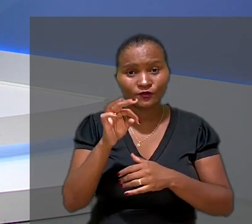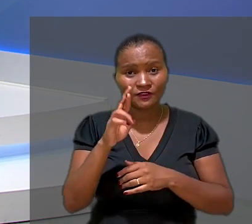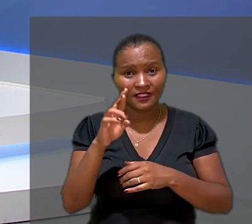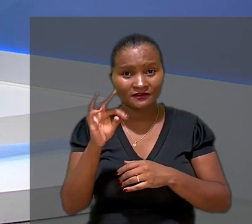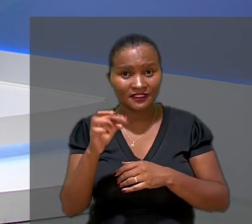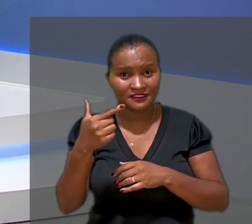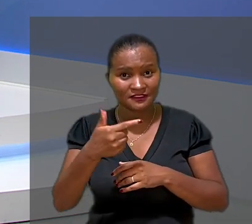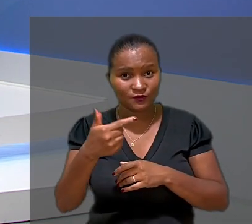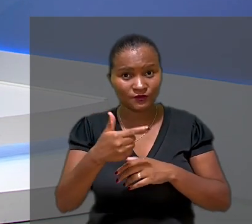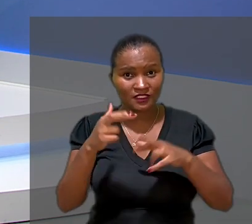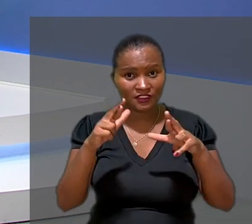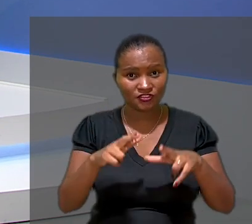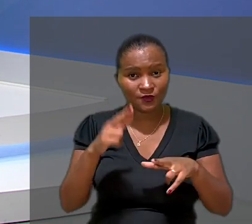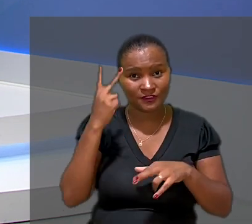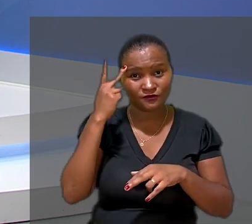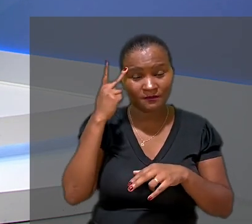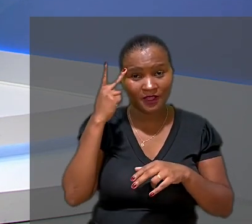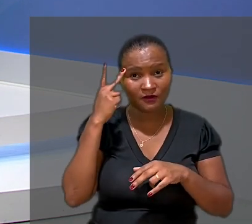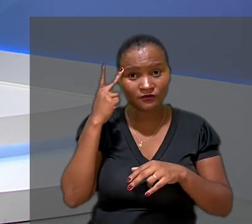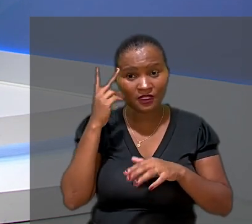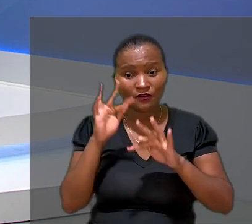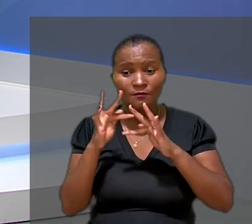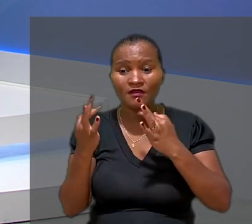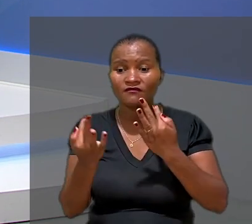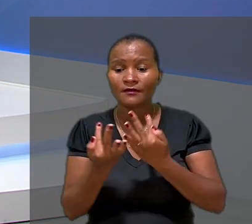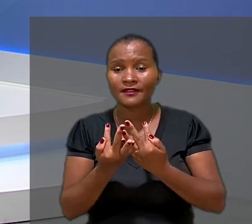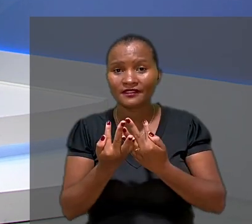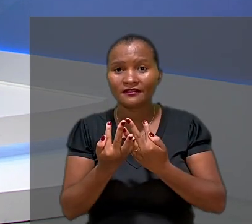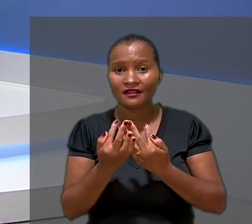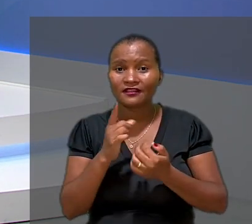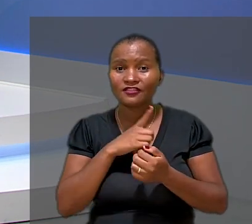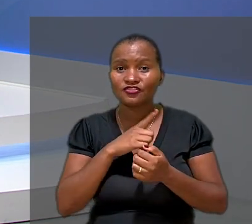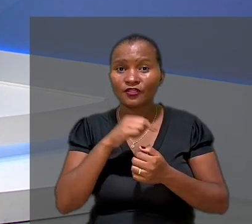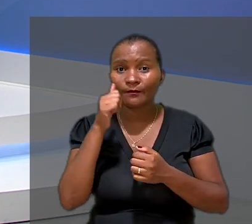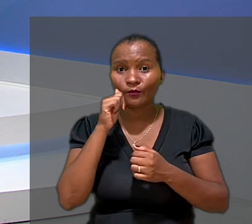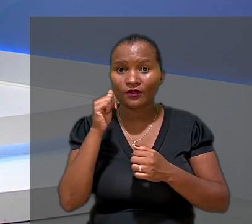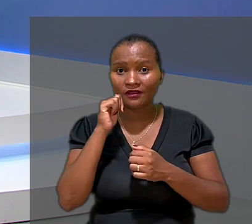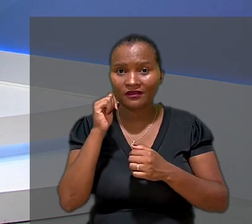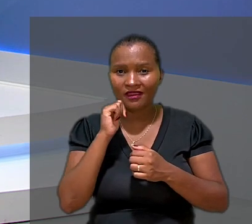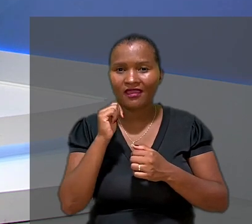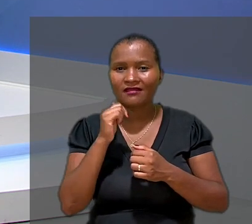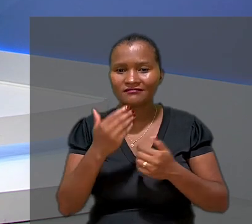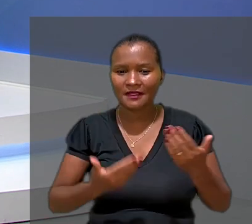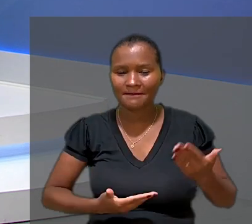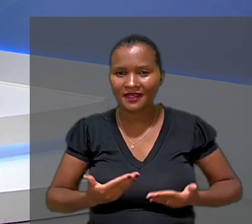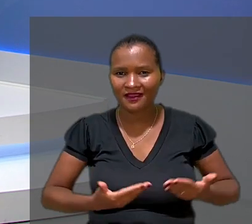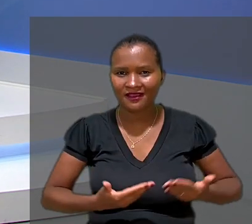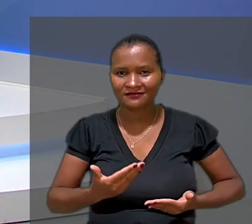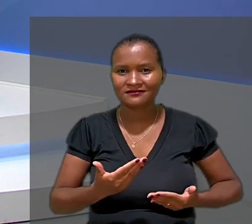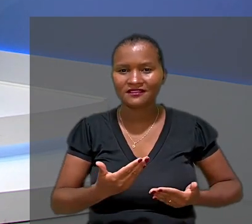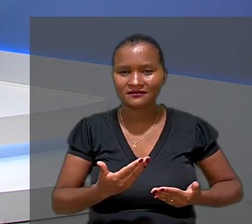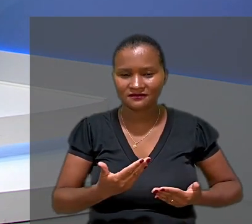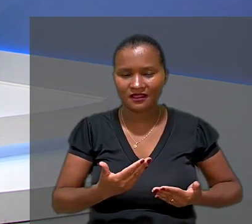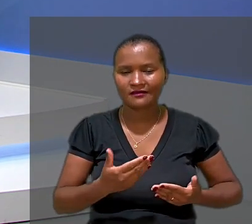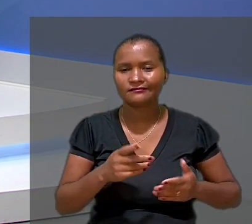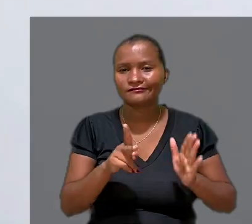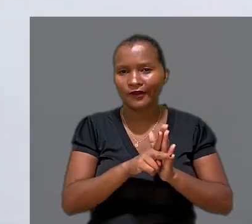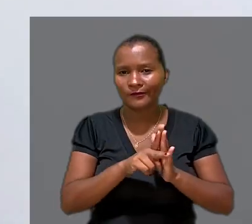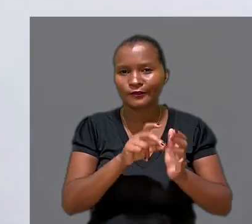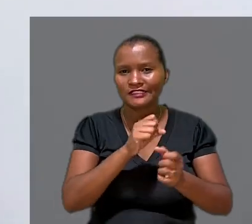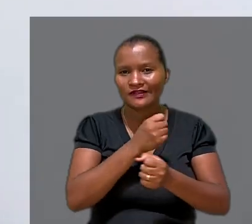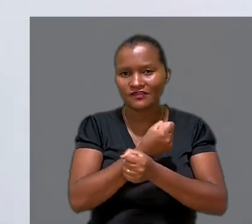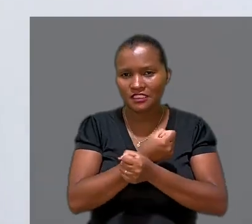TRT da 2ª Região em São Paulo a uma família que submeteu uma empregada doméstica a condições análogas à